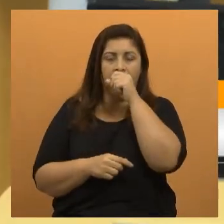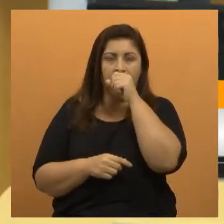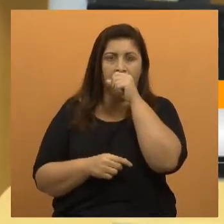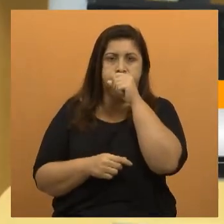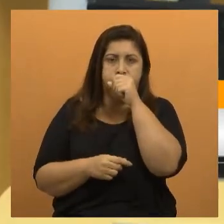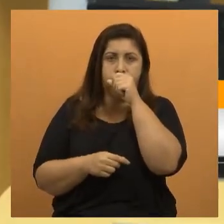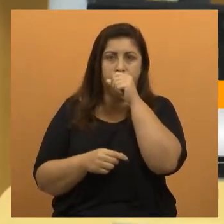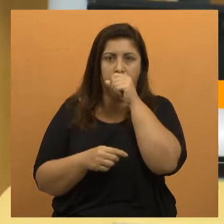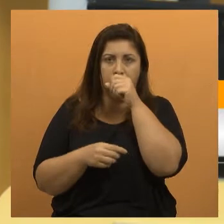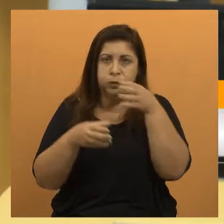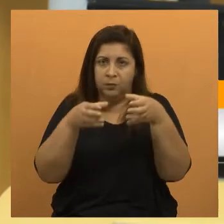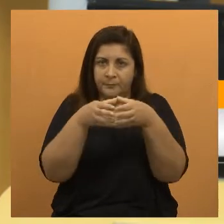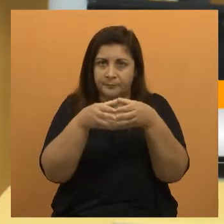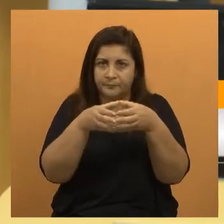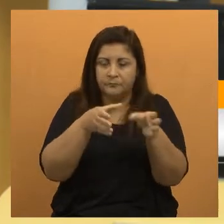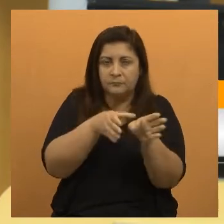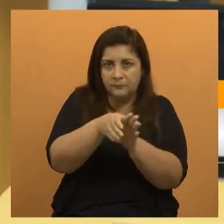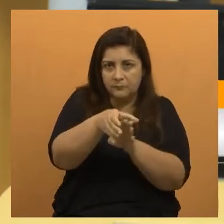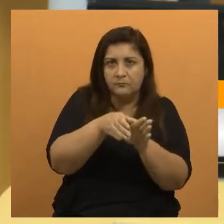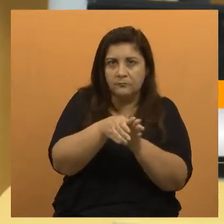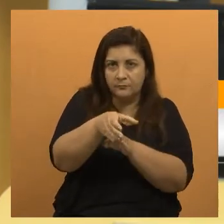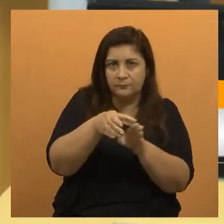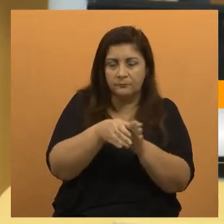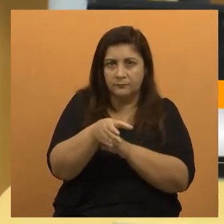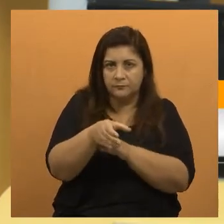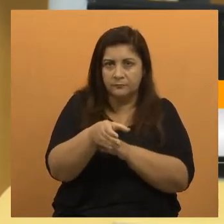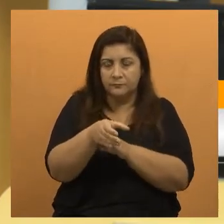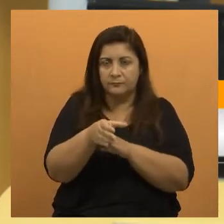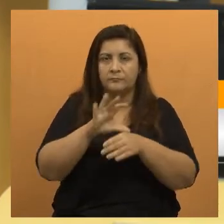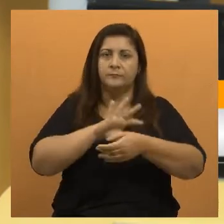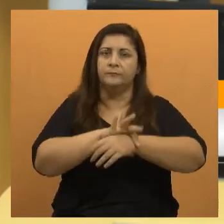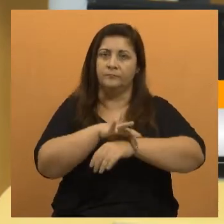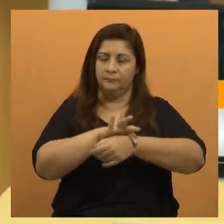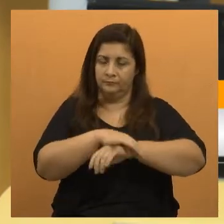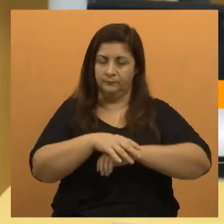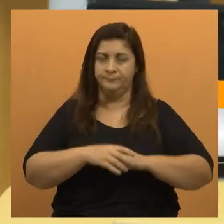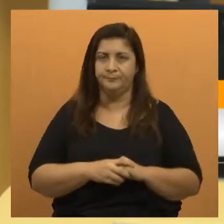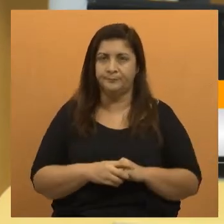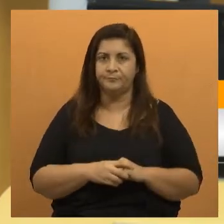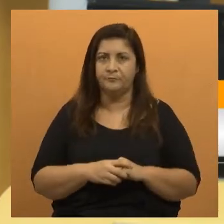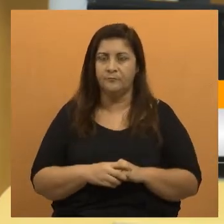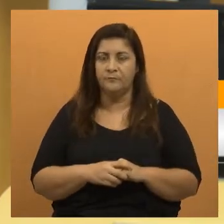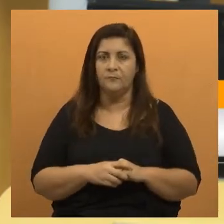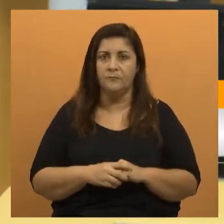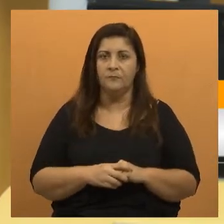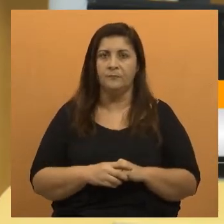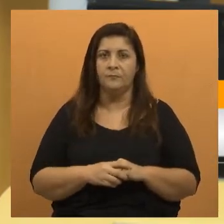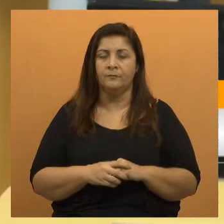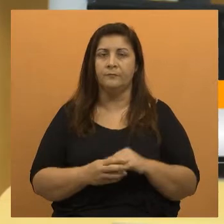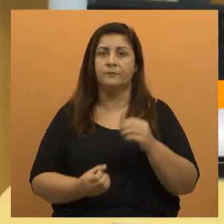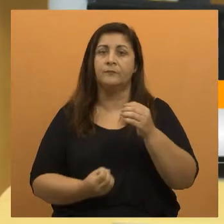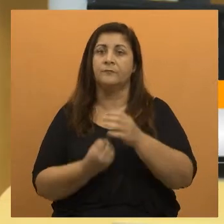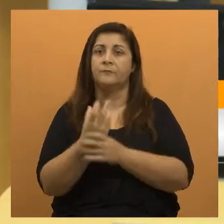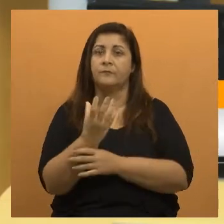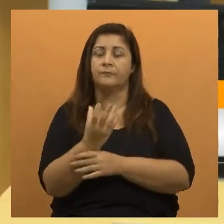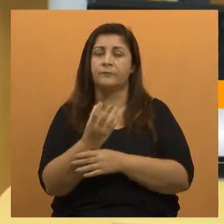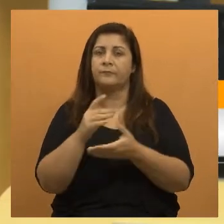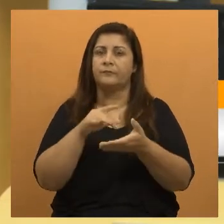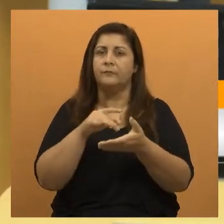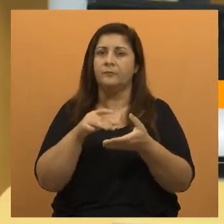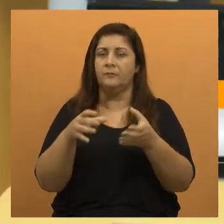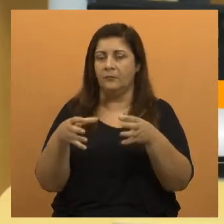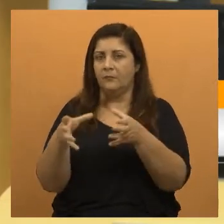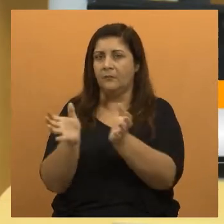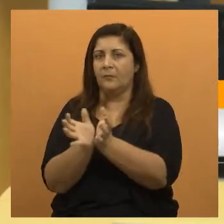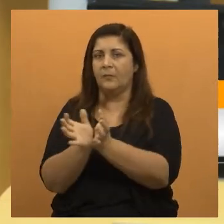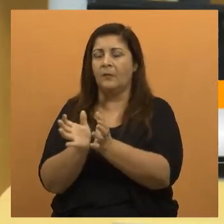O Conseg é o Conselho Comunitário de Segurança, assim denominado, foi instituído pela Secretaria de Segurança